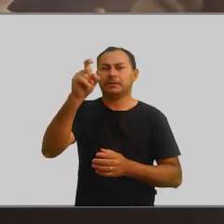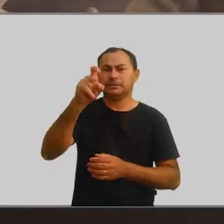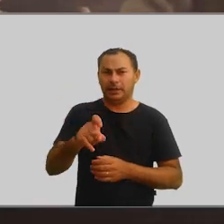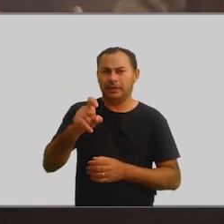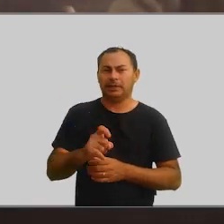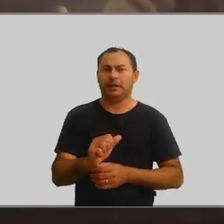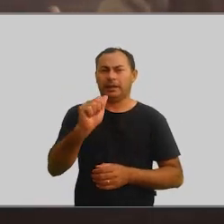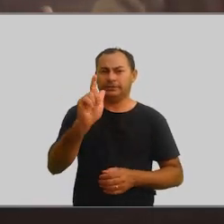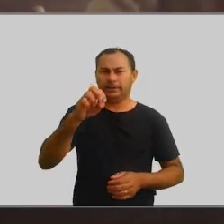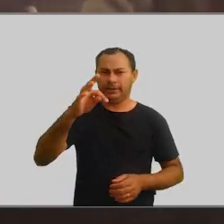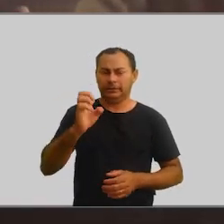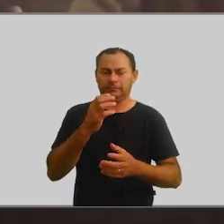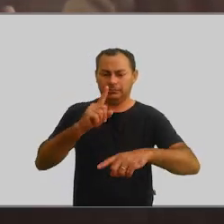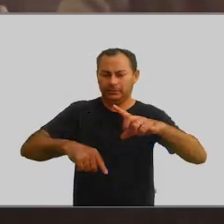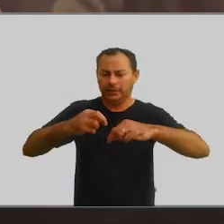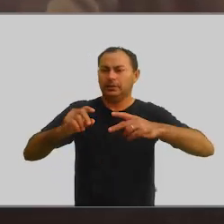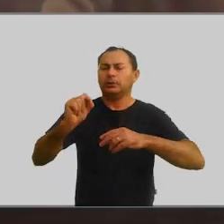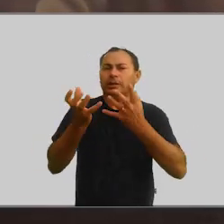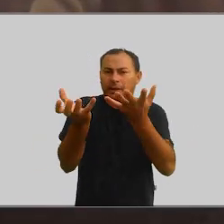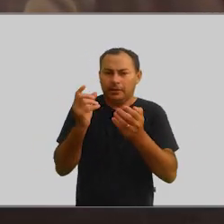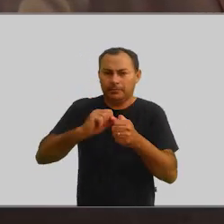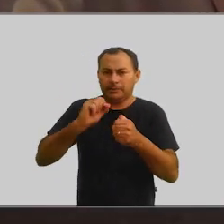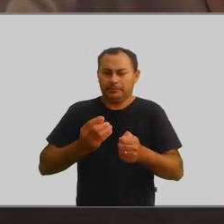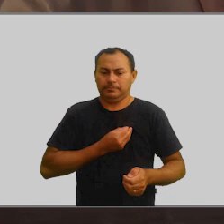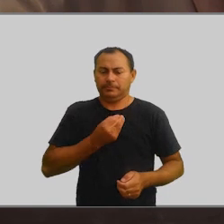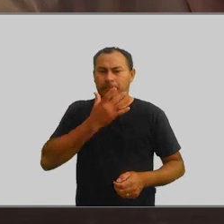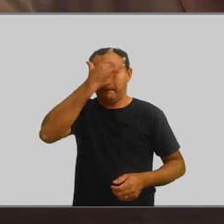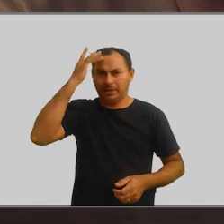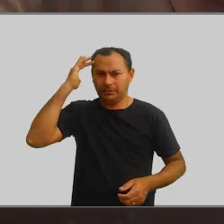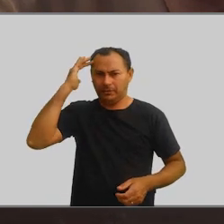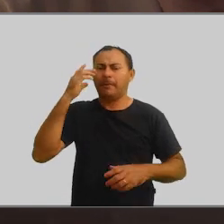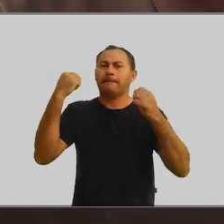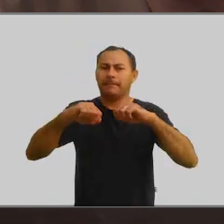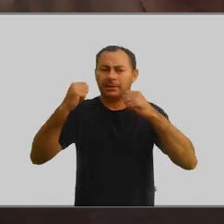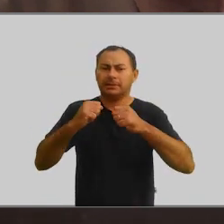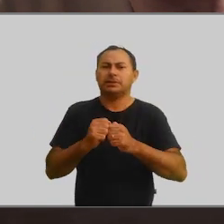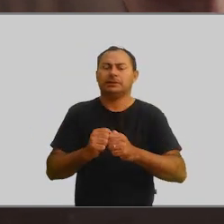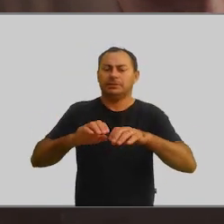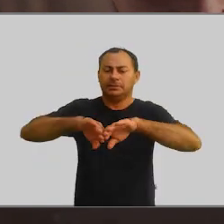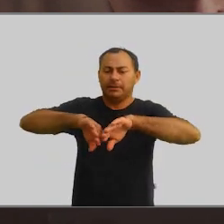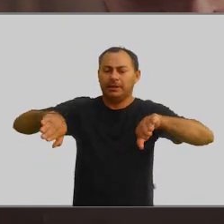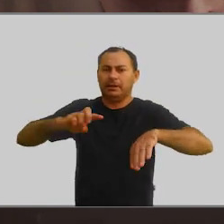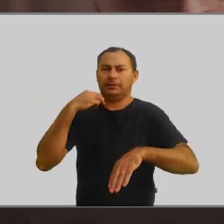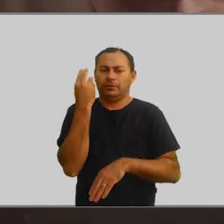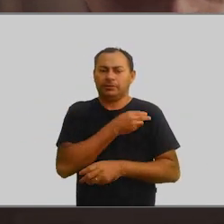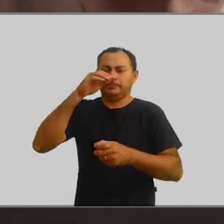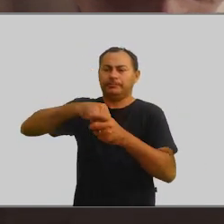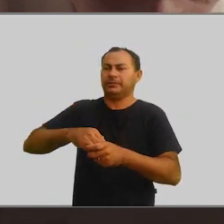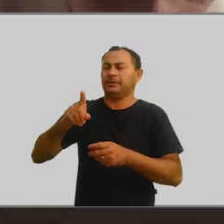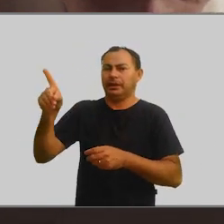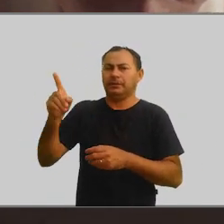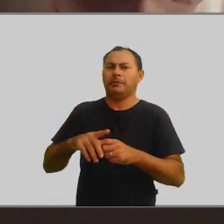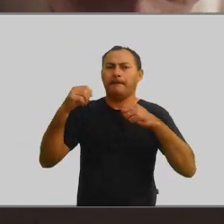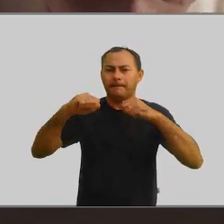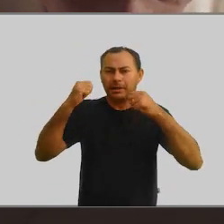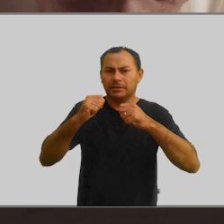Para sermos agentes e instrumentos do que Ele quer fazer na vida das pessoas, precisamos separar a nossa parte da